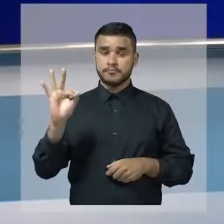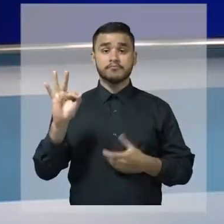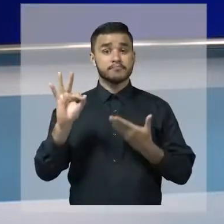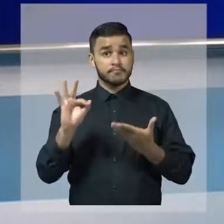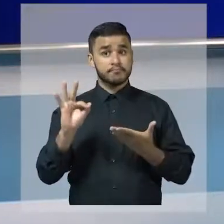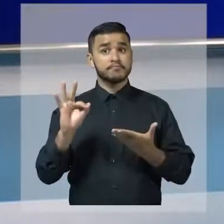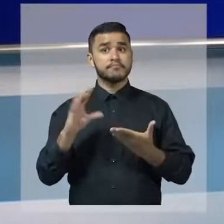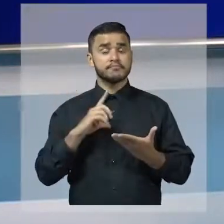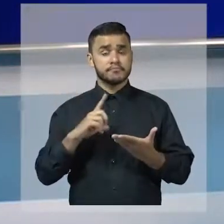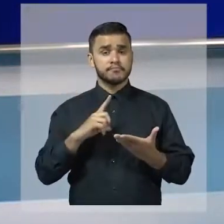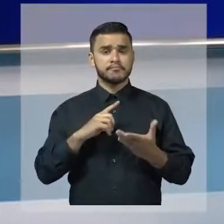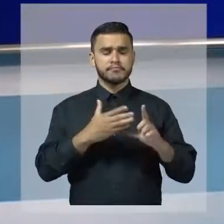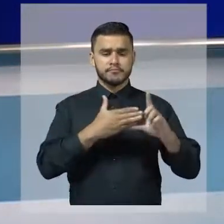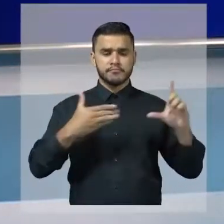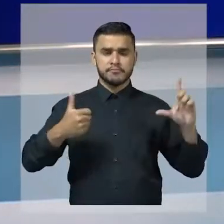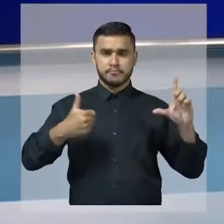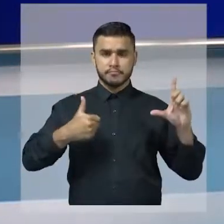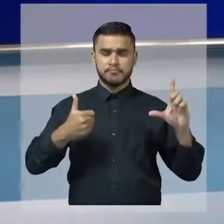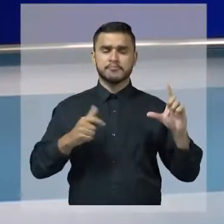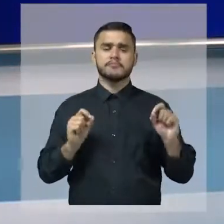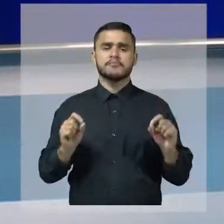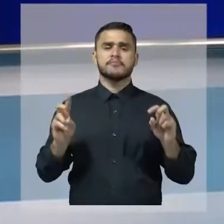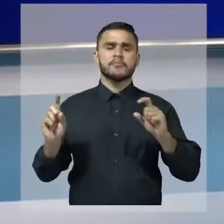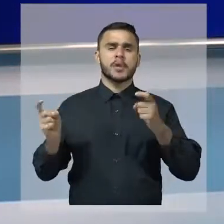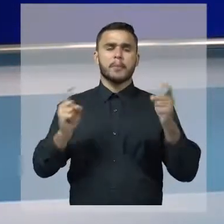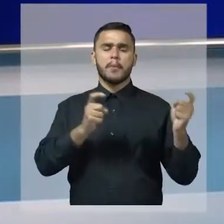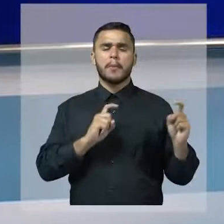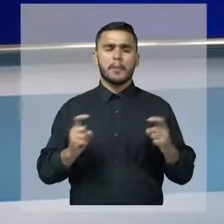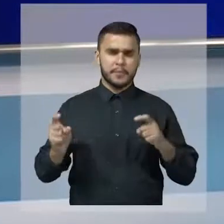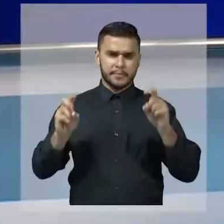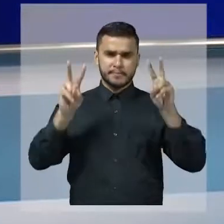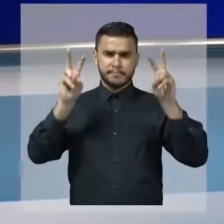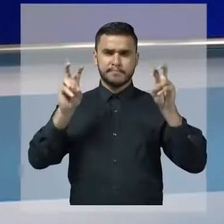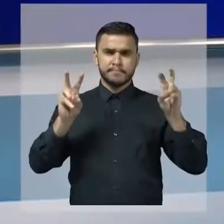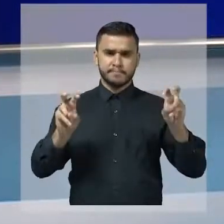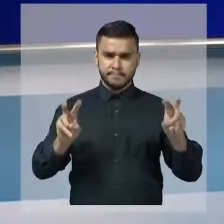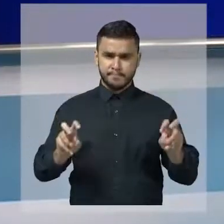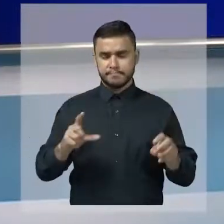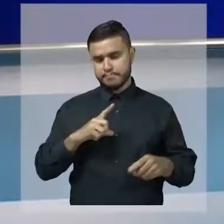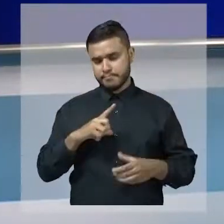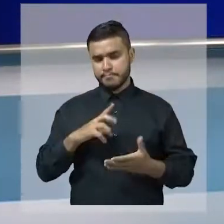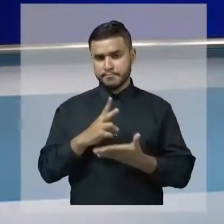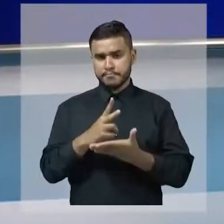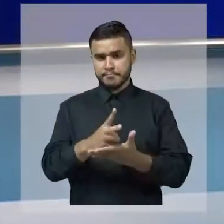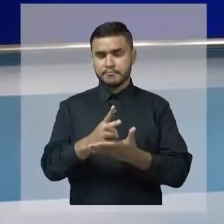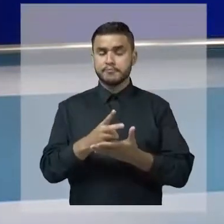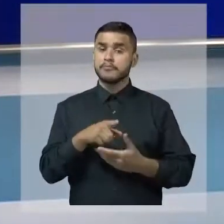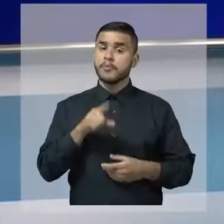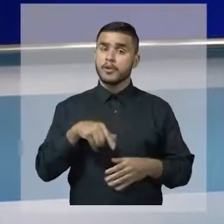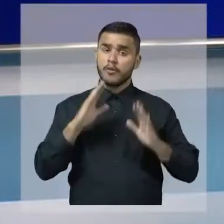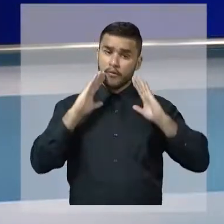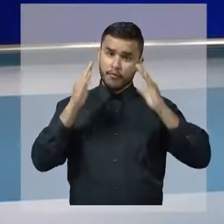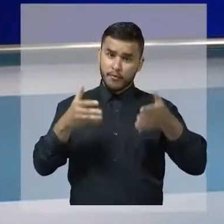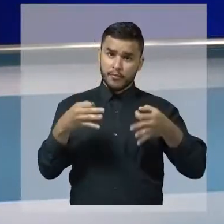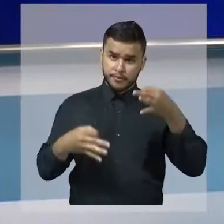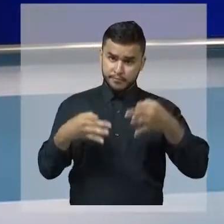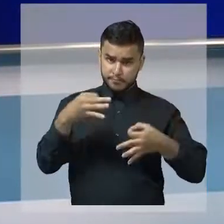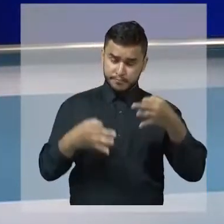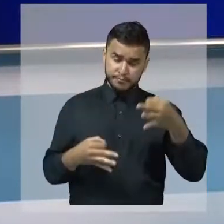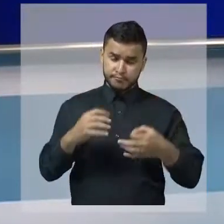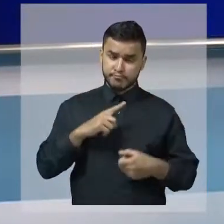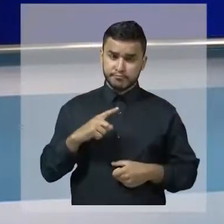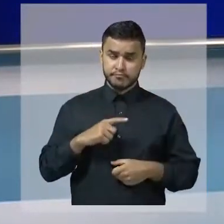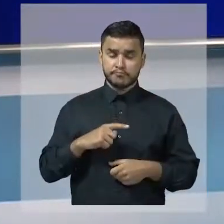2 primeiros blocos discutimos aqui os vários aspectos da decisão de manter sob a jurisdição, sob a competência